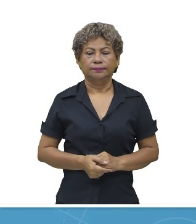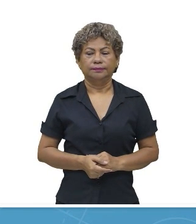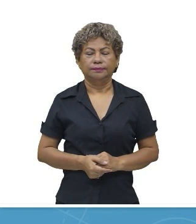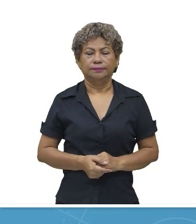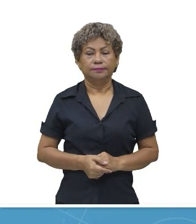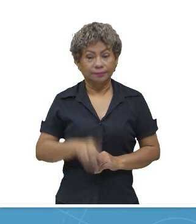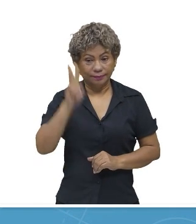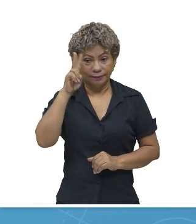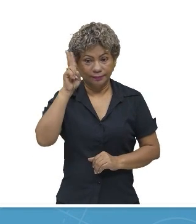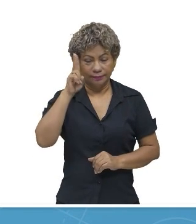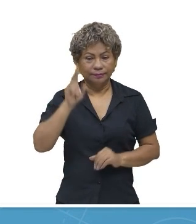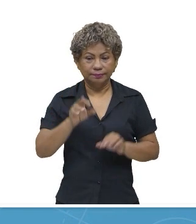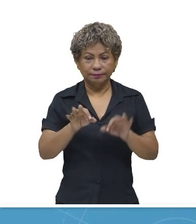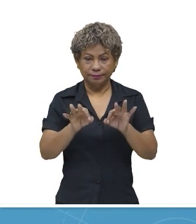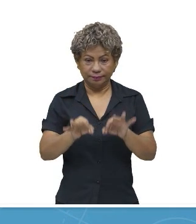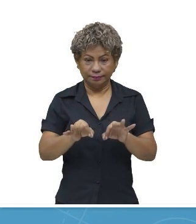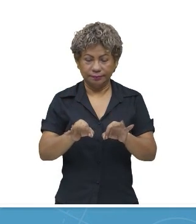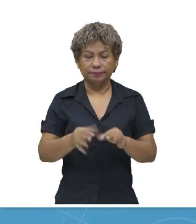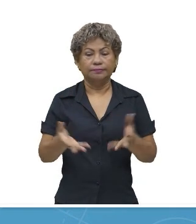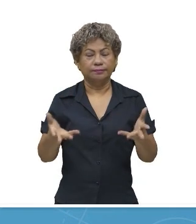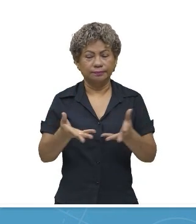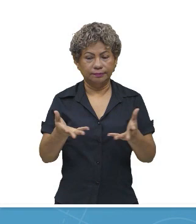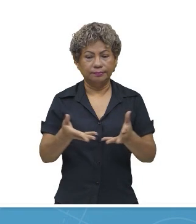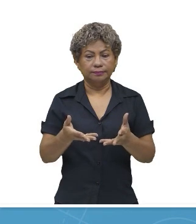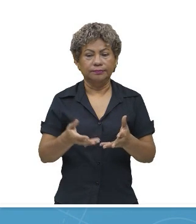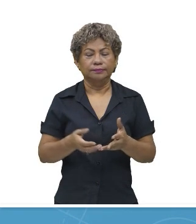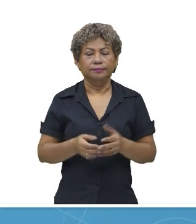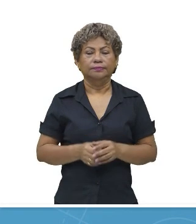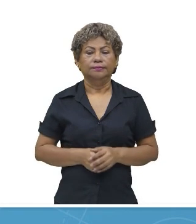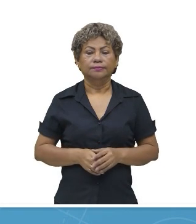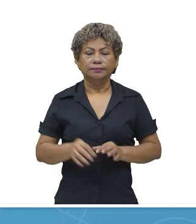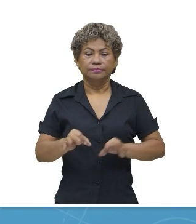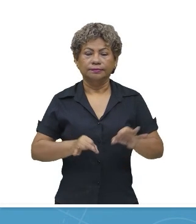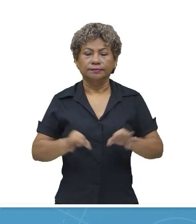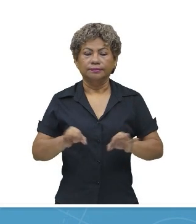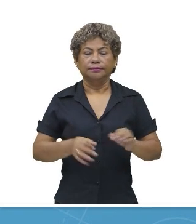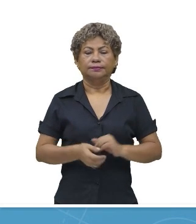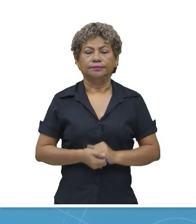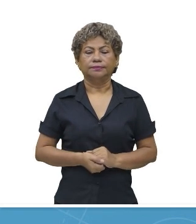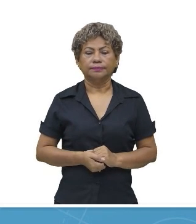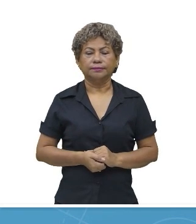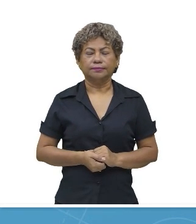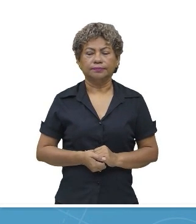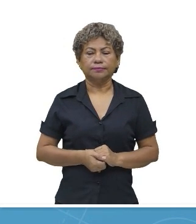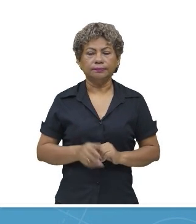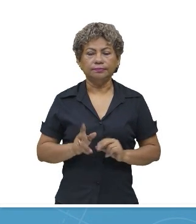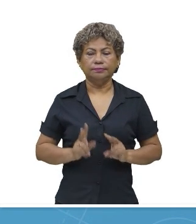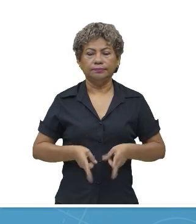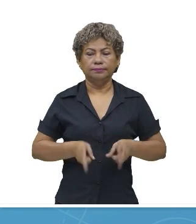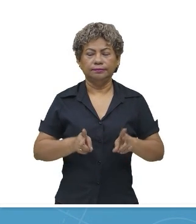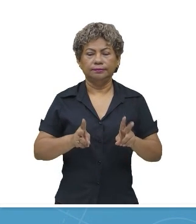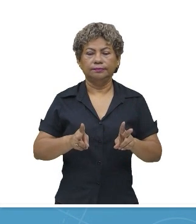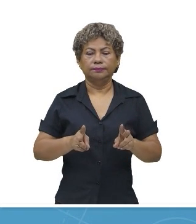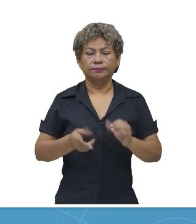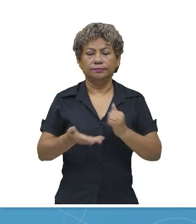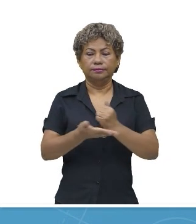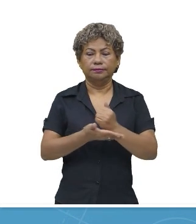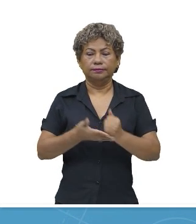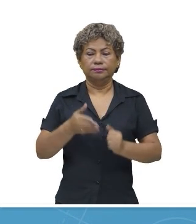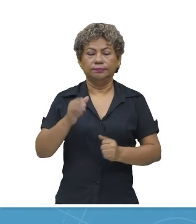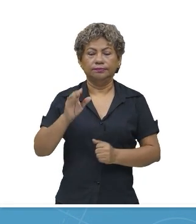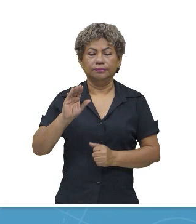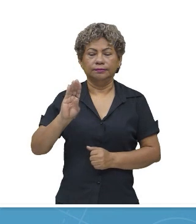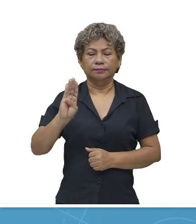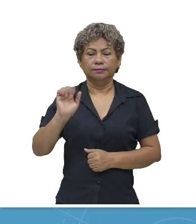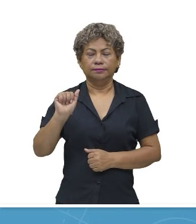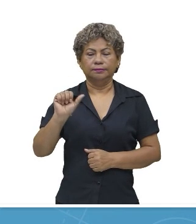correto? E agora sim a gente aplica novamente a regra, ó. Conserva a base e subtrai os expoentes. 3